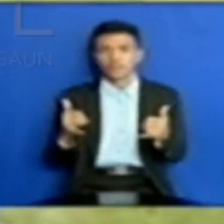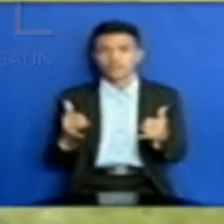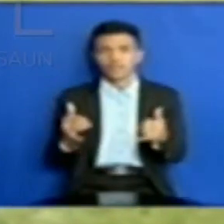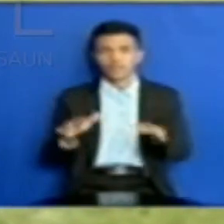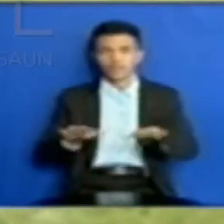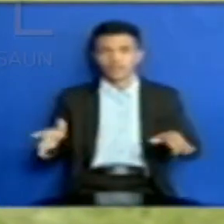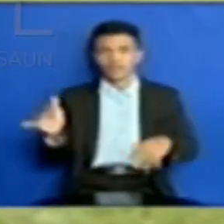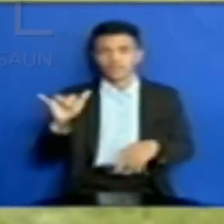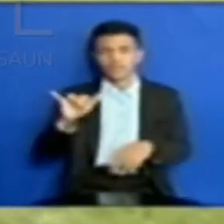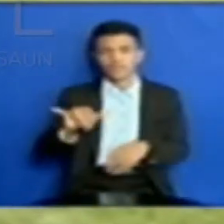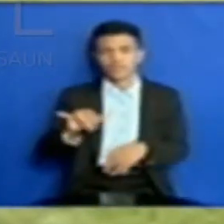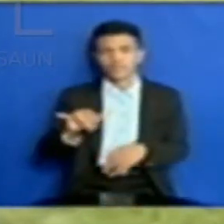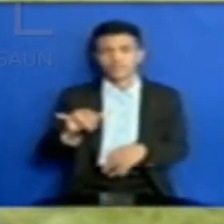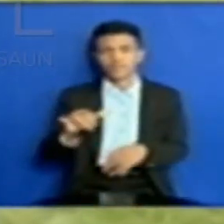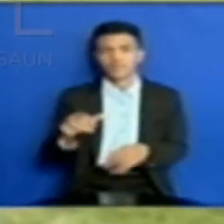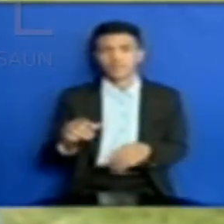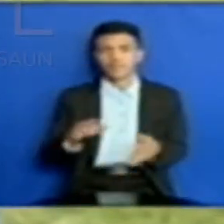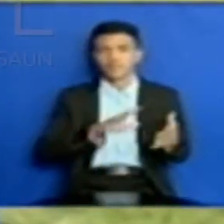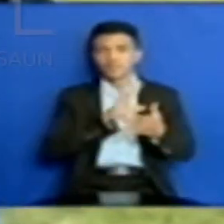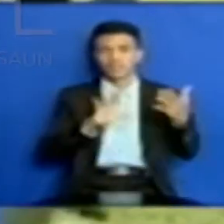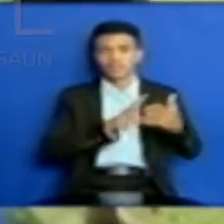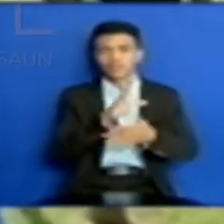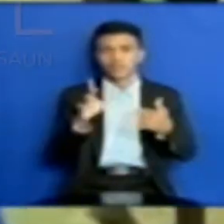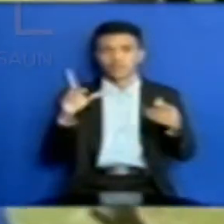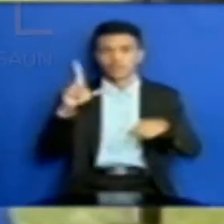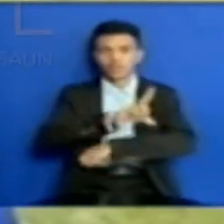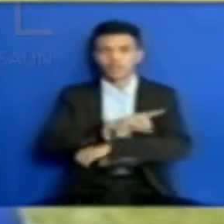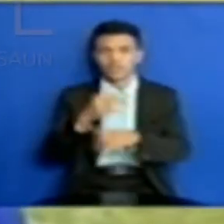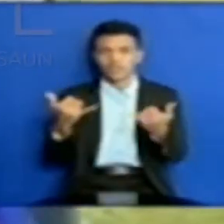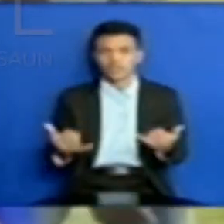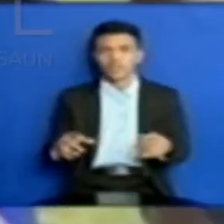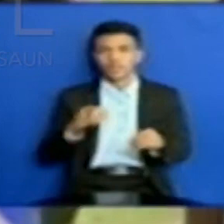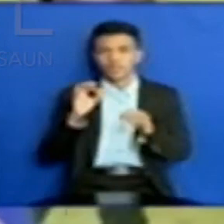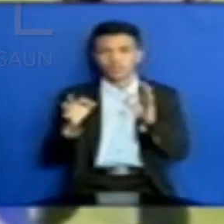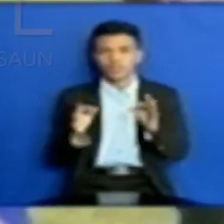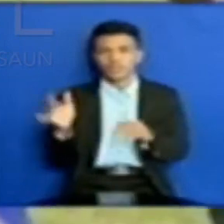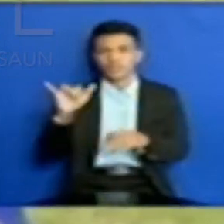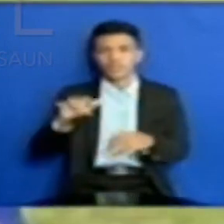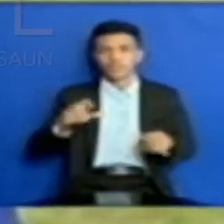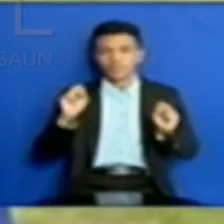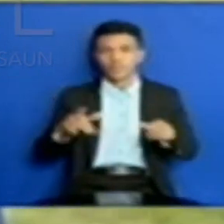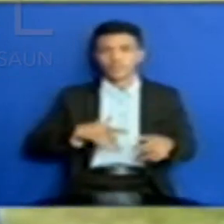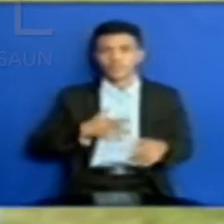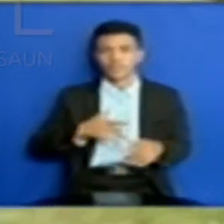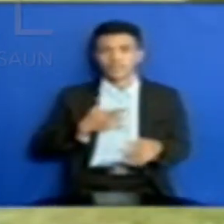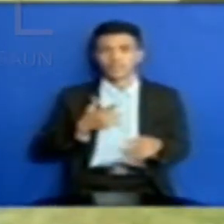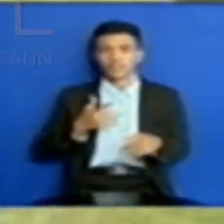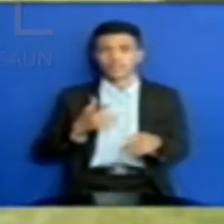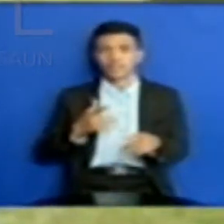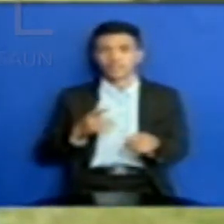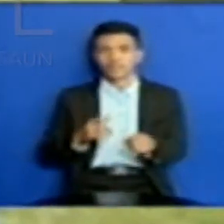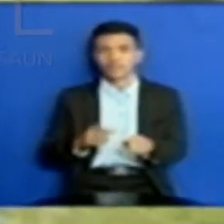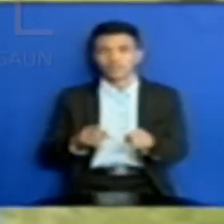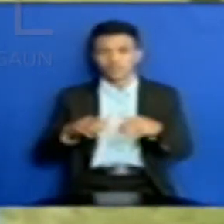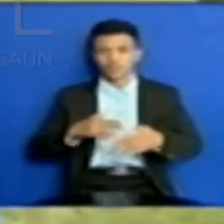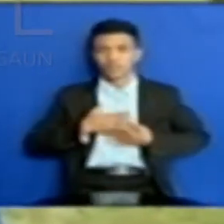sira itani ali sira ba celebrasan loron dan sira mos bele sinti katek uhin loron sira ni loron ki sira bele